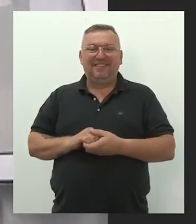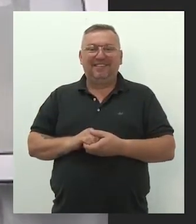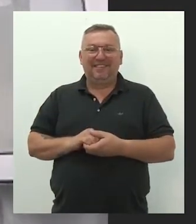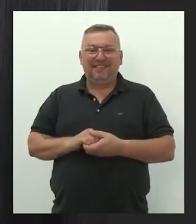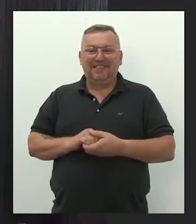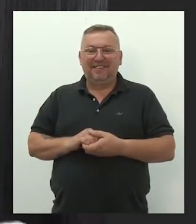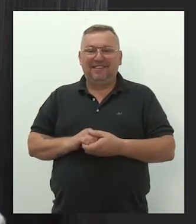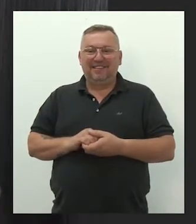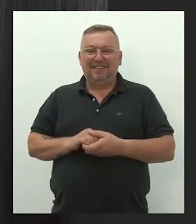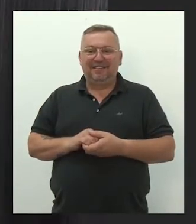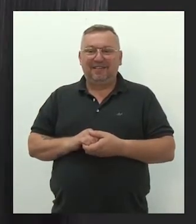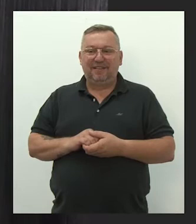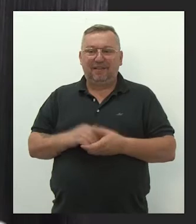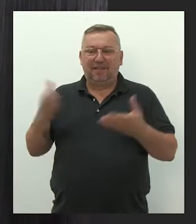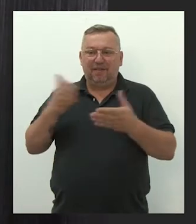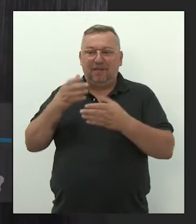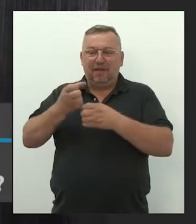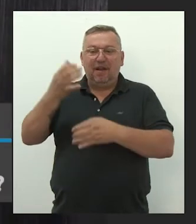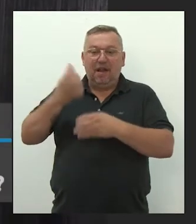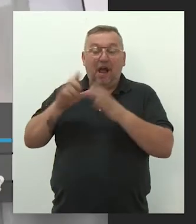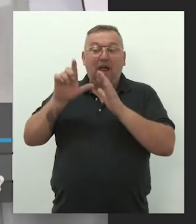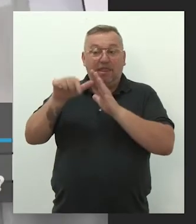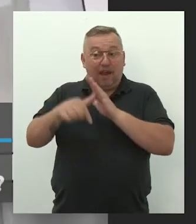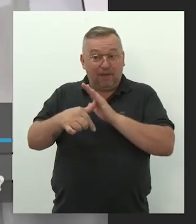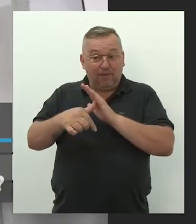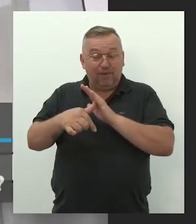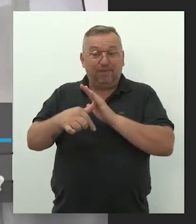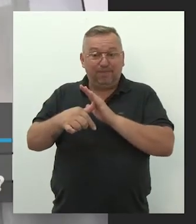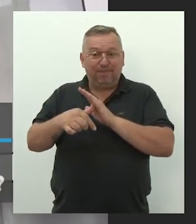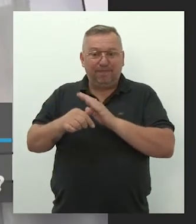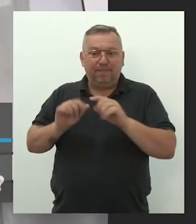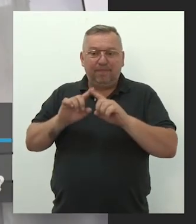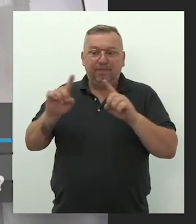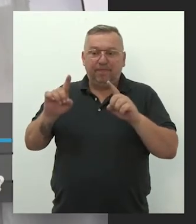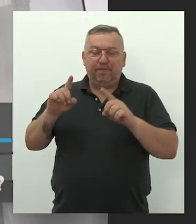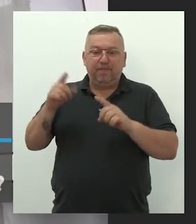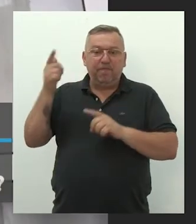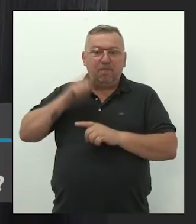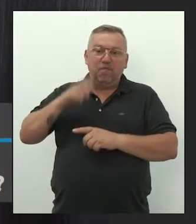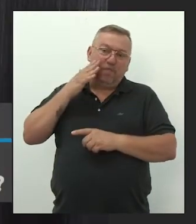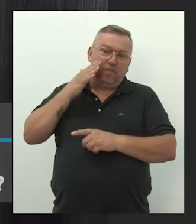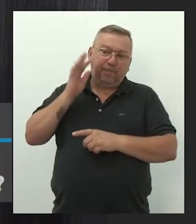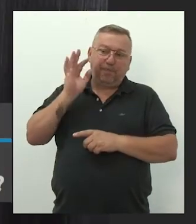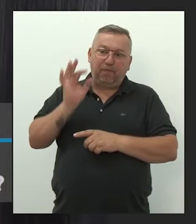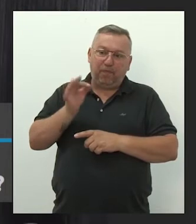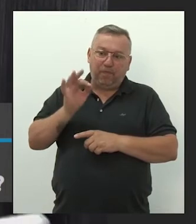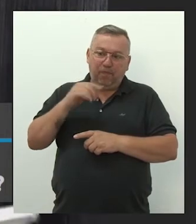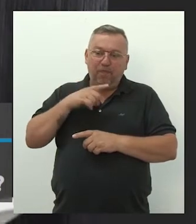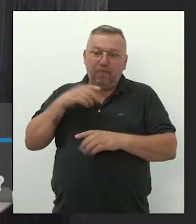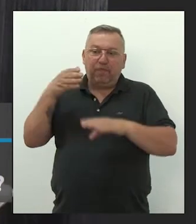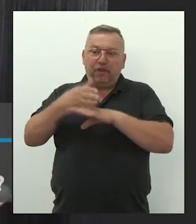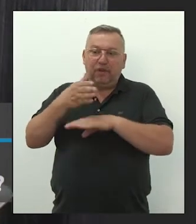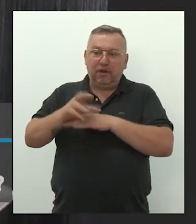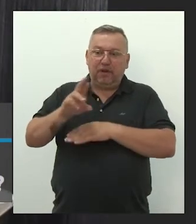Agora tem, só que está com um pouquinho de atraso, Carol. De atraso. Então a gente não vai saber exatamente se eles estão